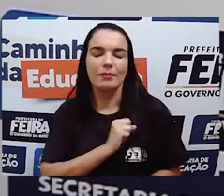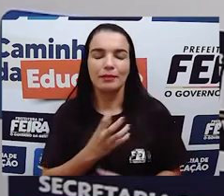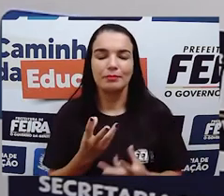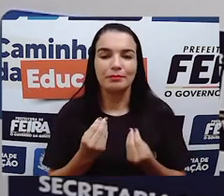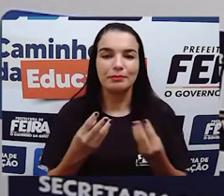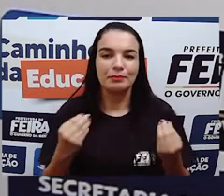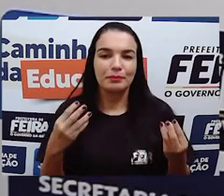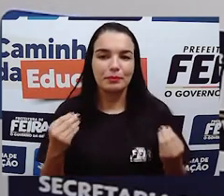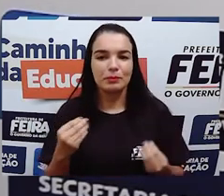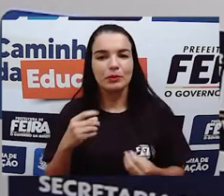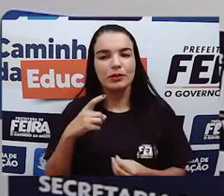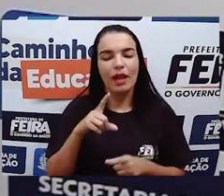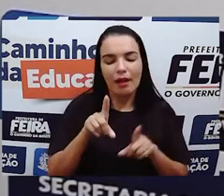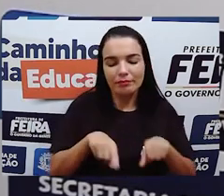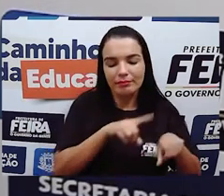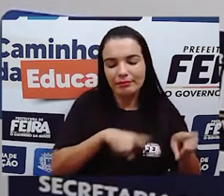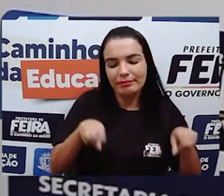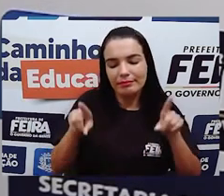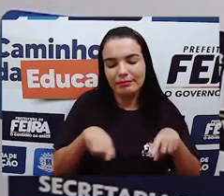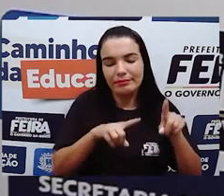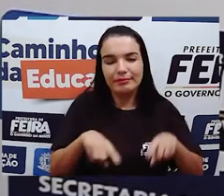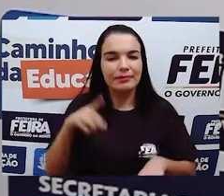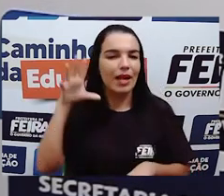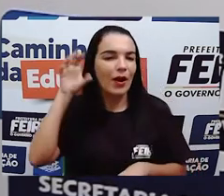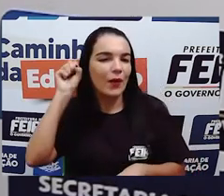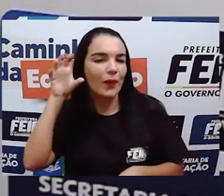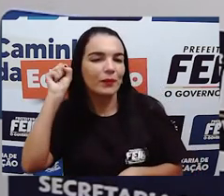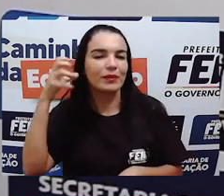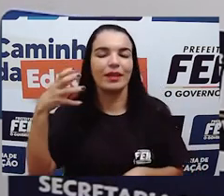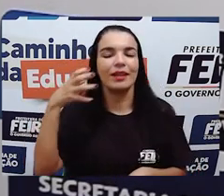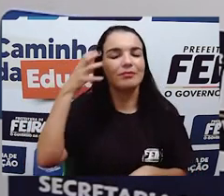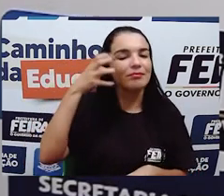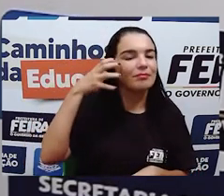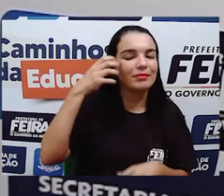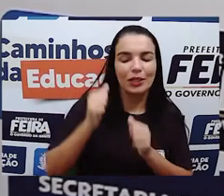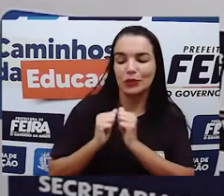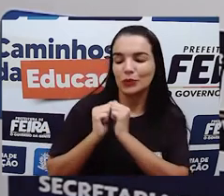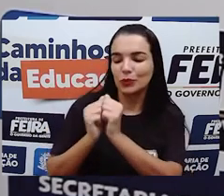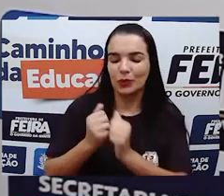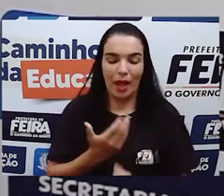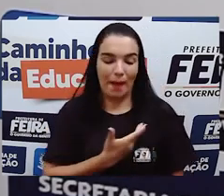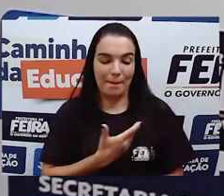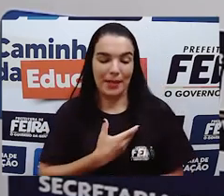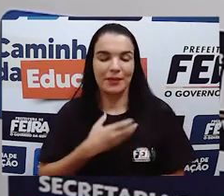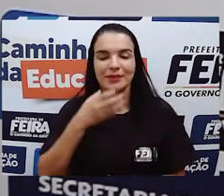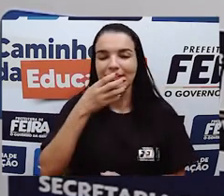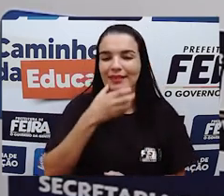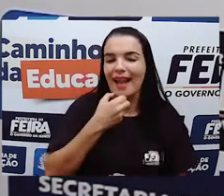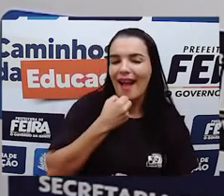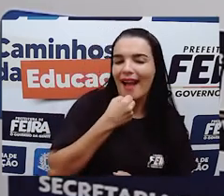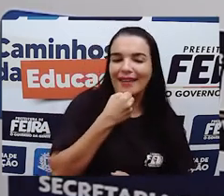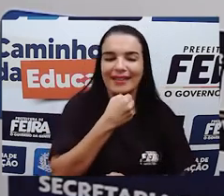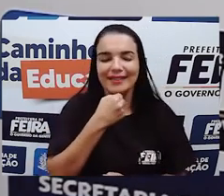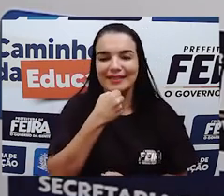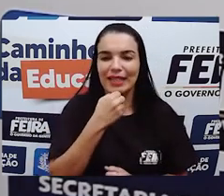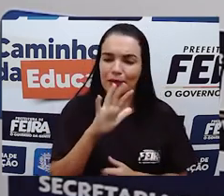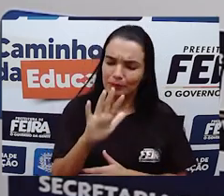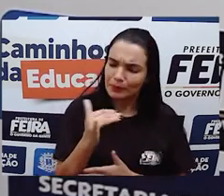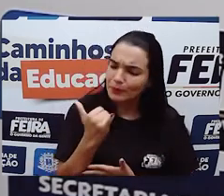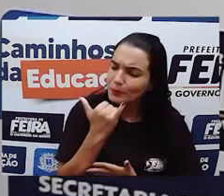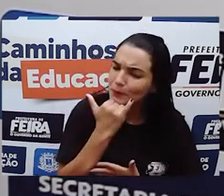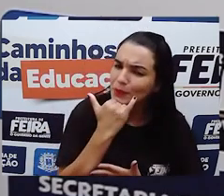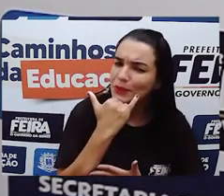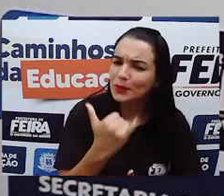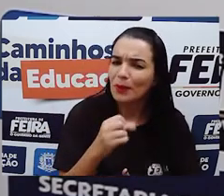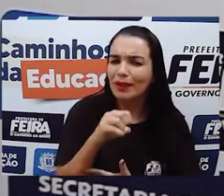música. Gosto muito de ouvir música, de cantar de vez em quando com os amigos. Me perdoem eu estar agredindo o